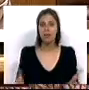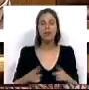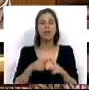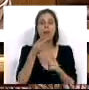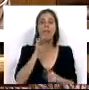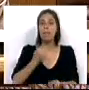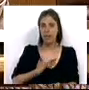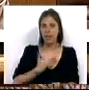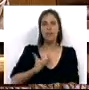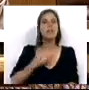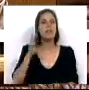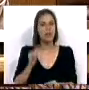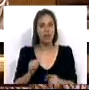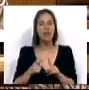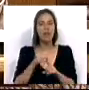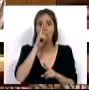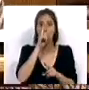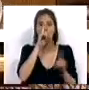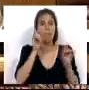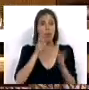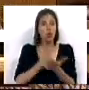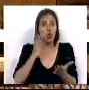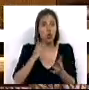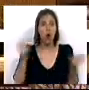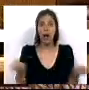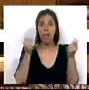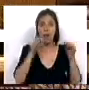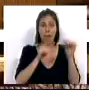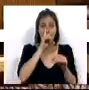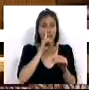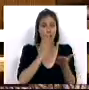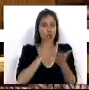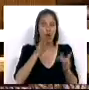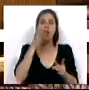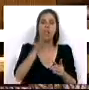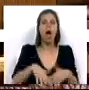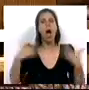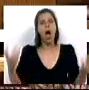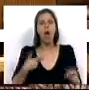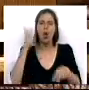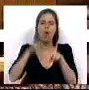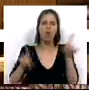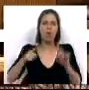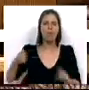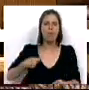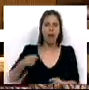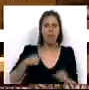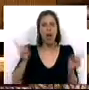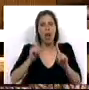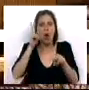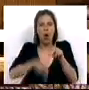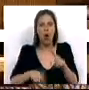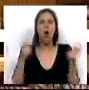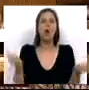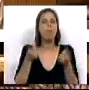O PSD e o CDS não mentiram só na campanha eleitoral, dizendo que não cortariam os salários,